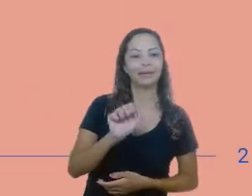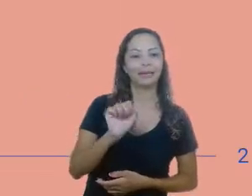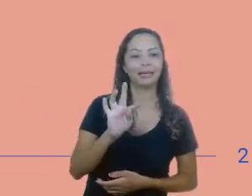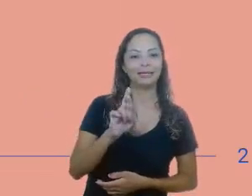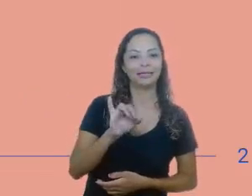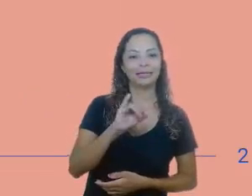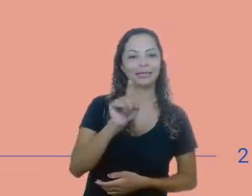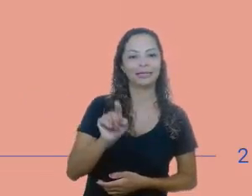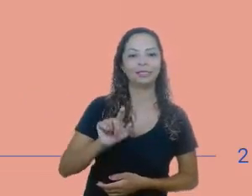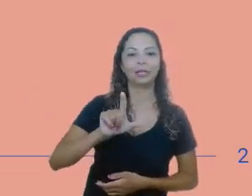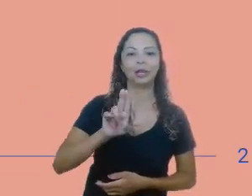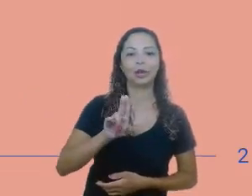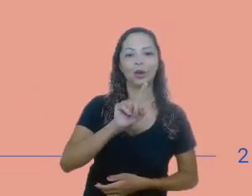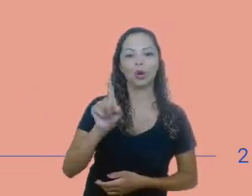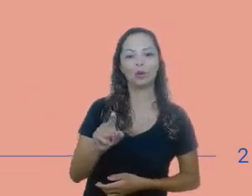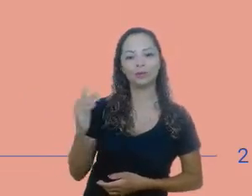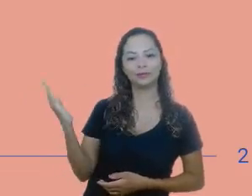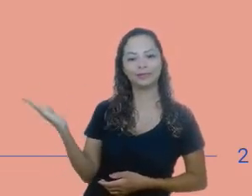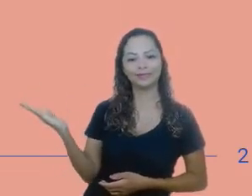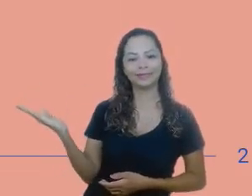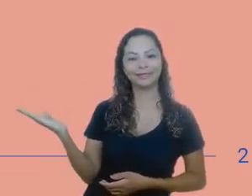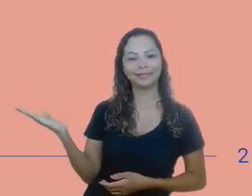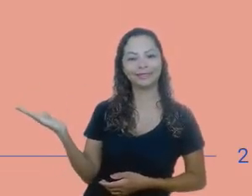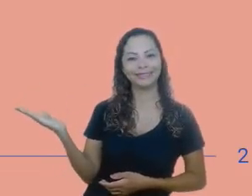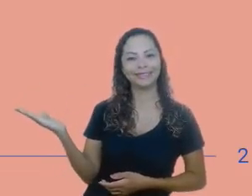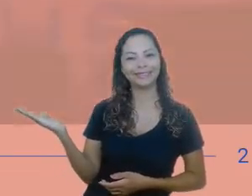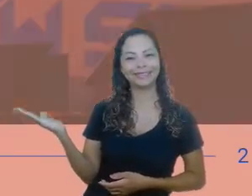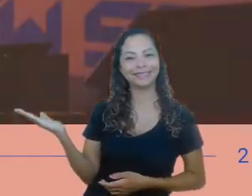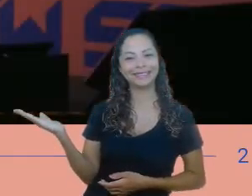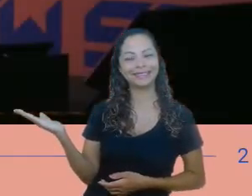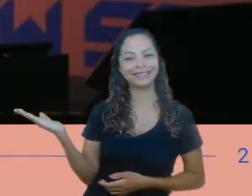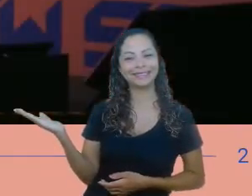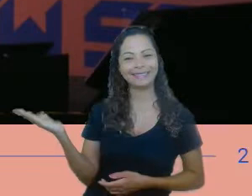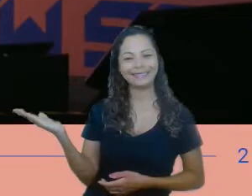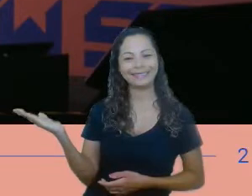o olá uh